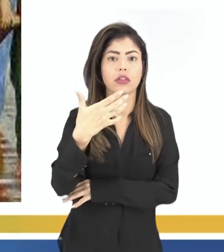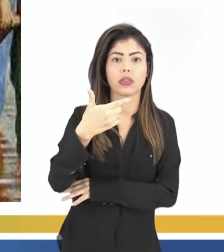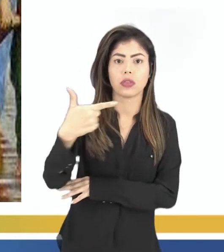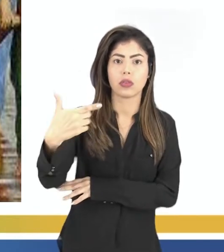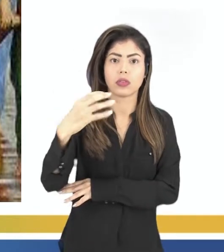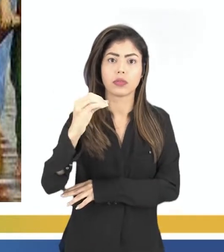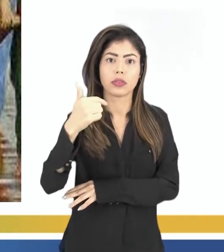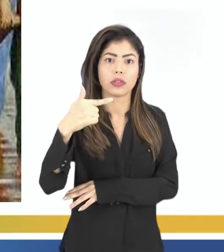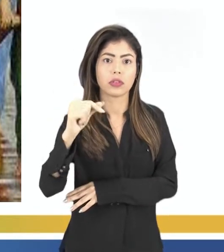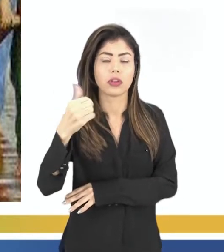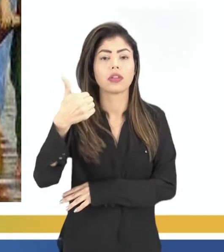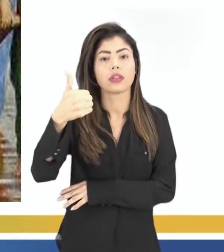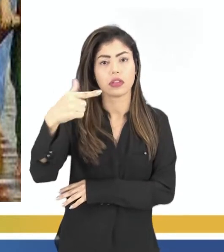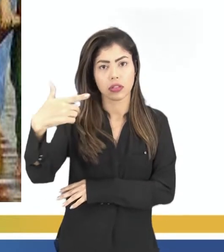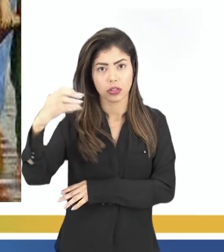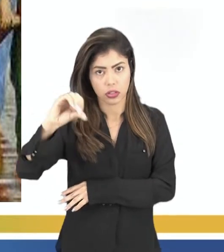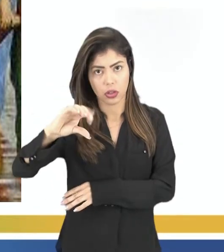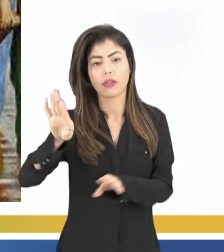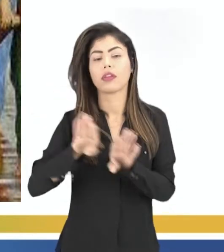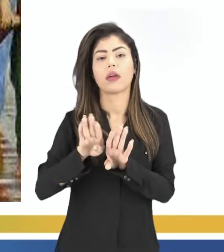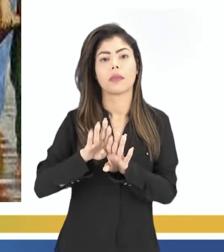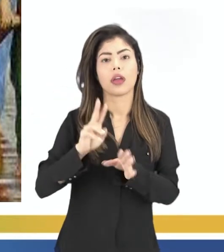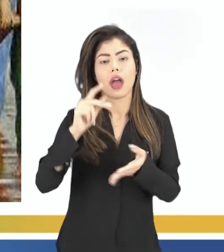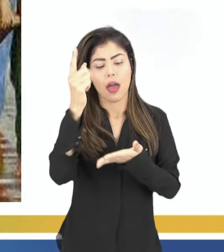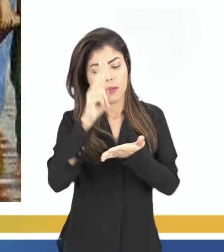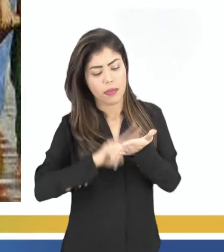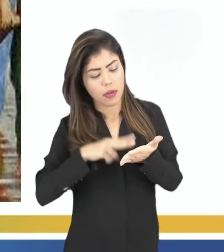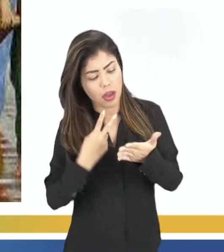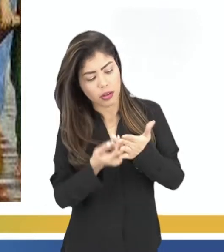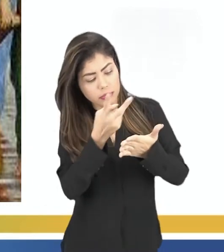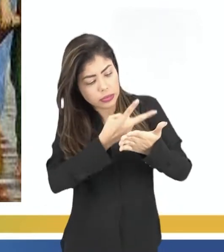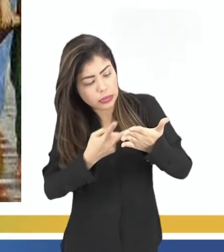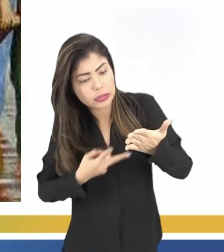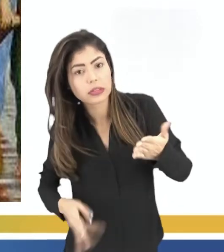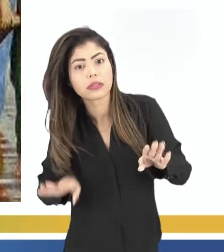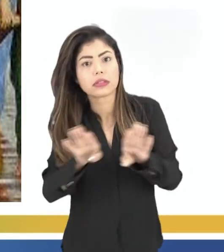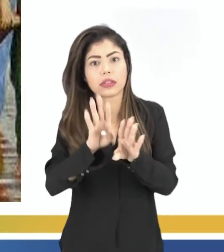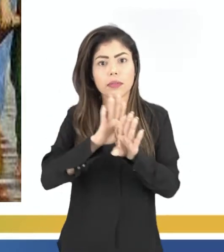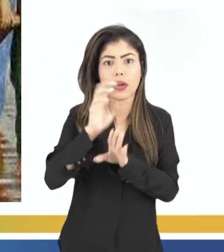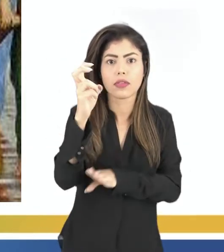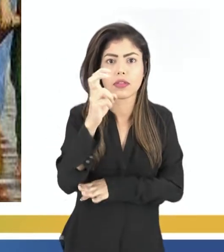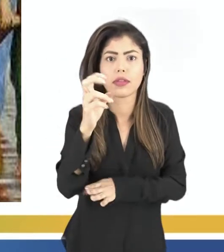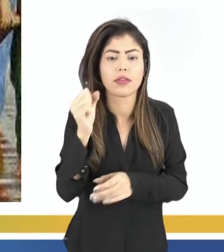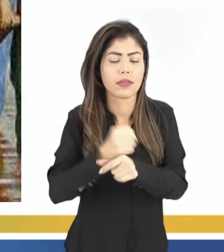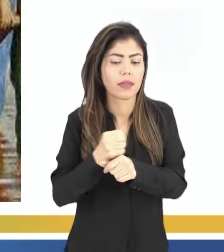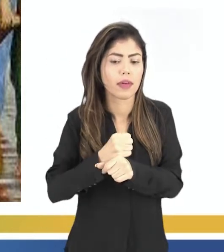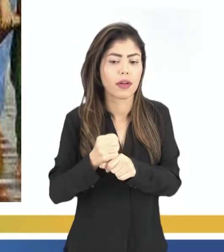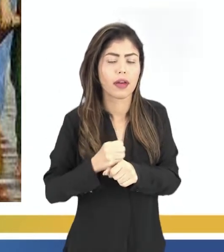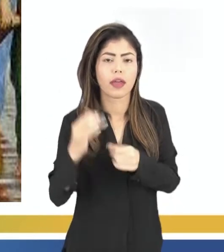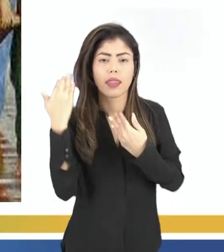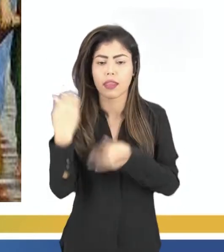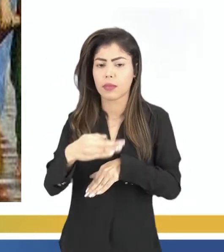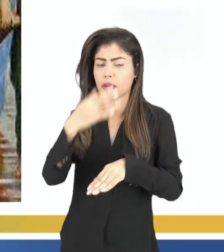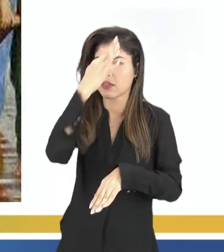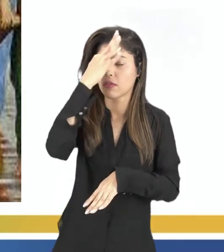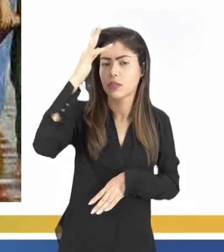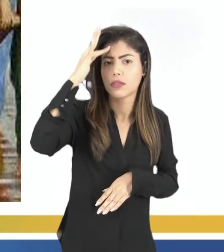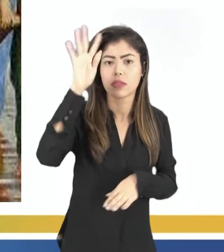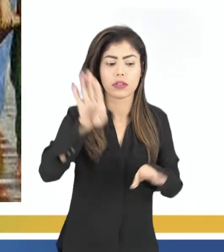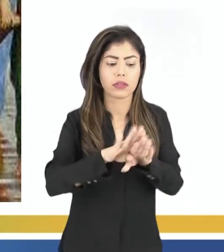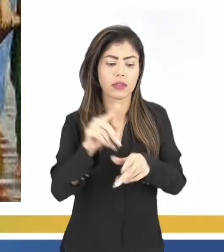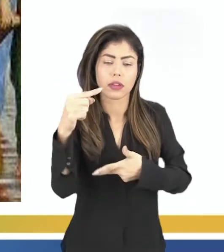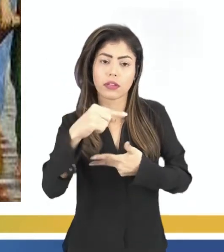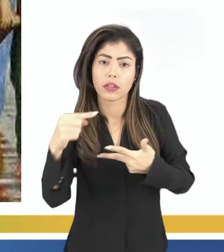principalmente 2019, segundo a minha leitura e a minha interpretação, que eu estudei os últimos 5 anos de prova, da prova de filosofia no